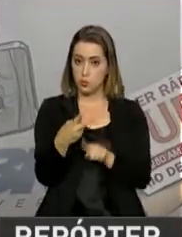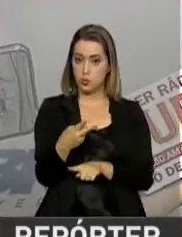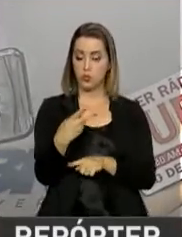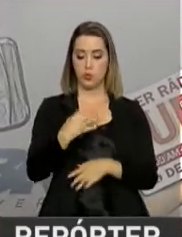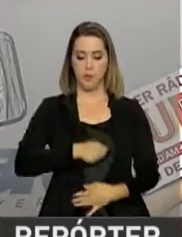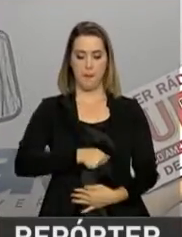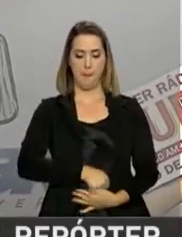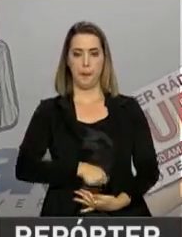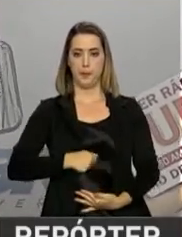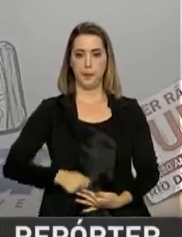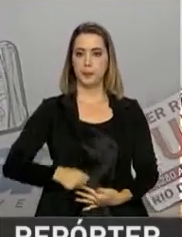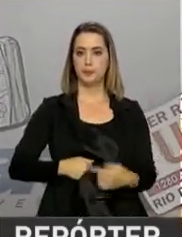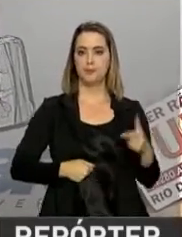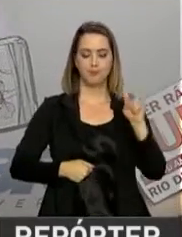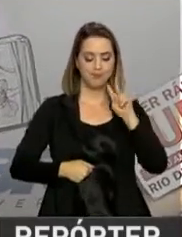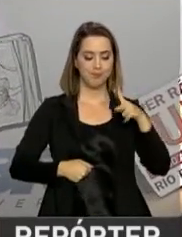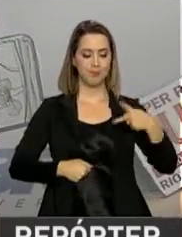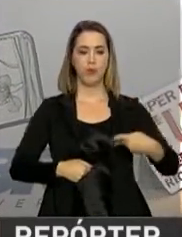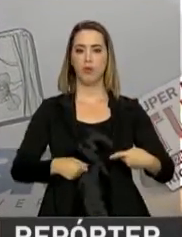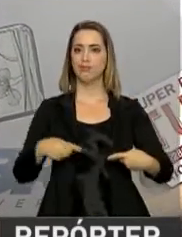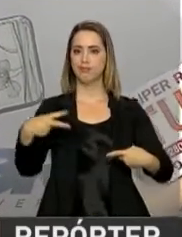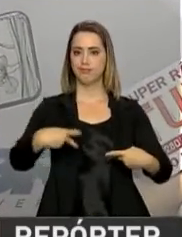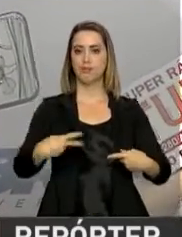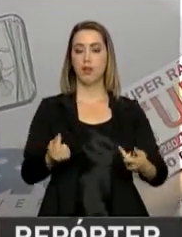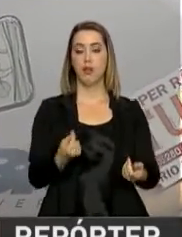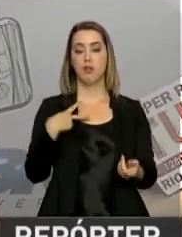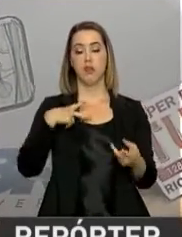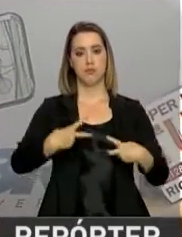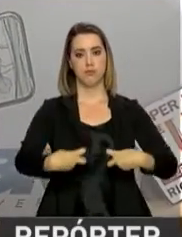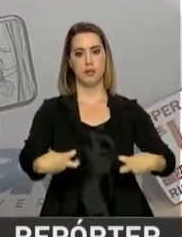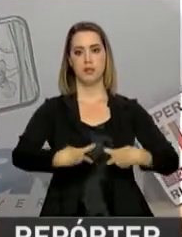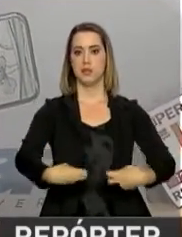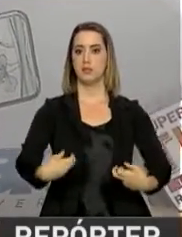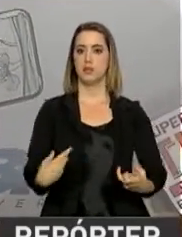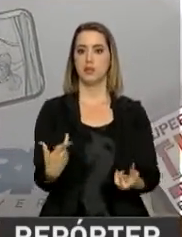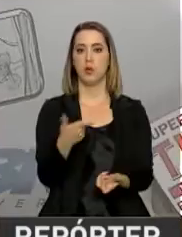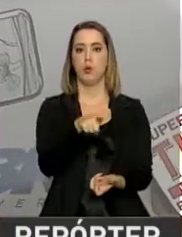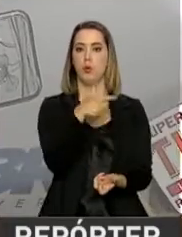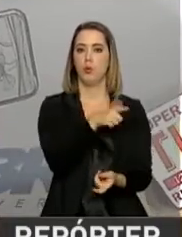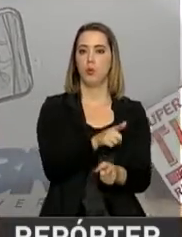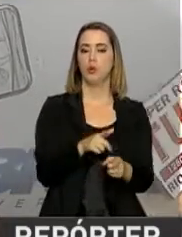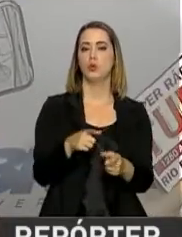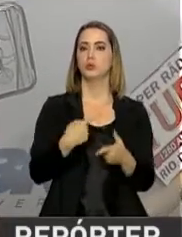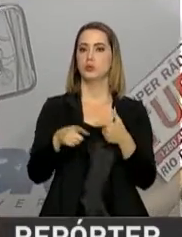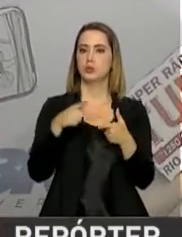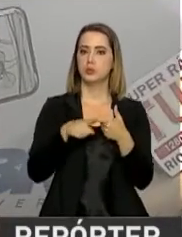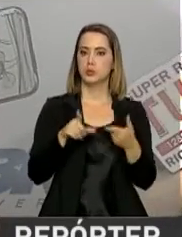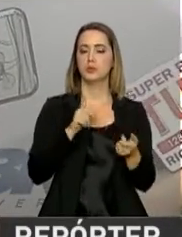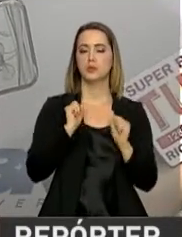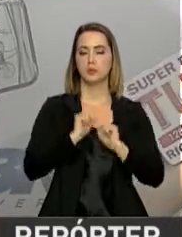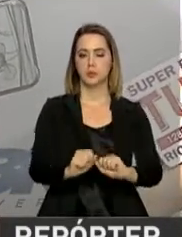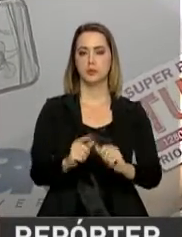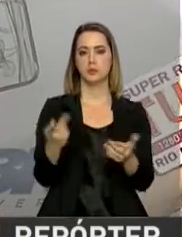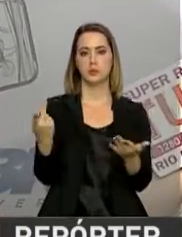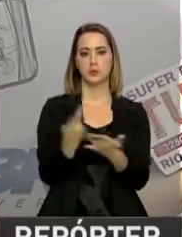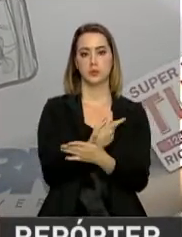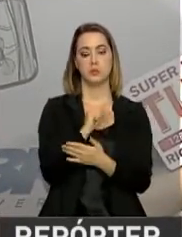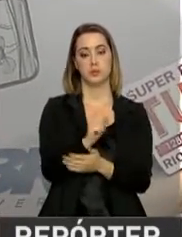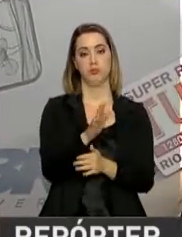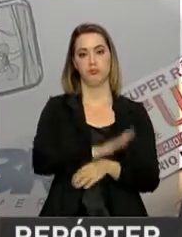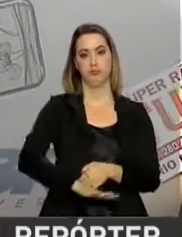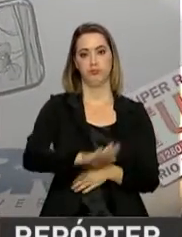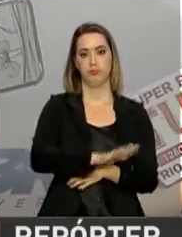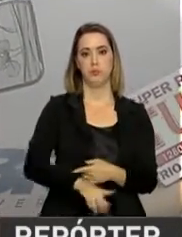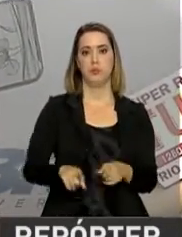para preparar melhor as mães para identificar outras malformações que existam nas